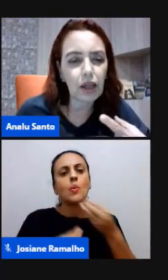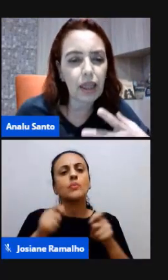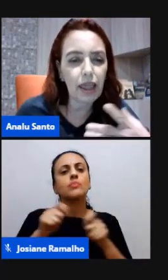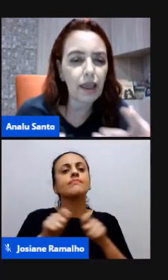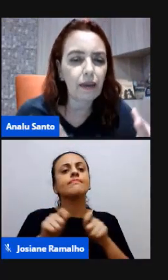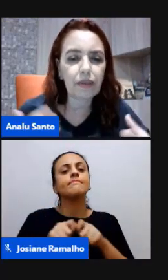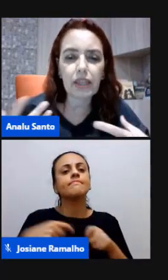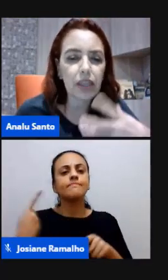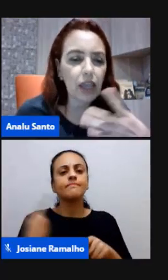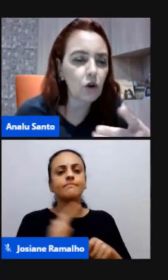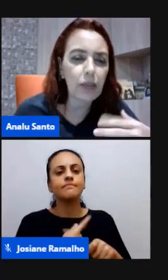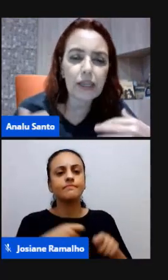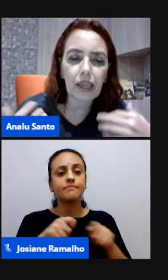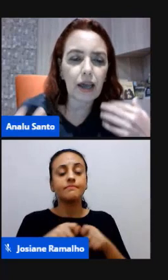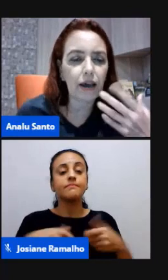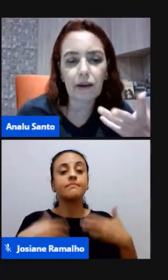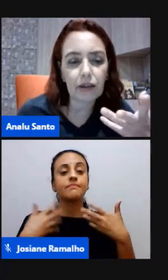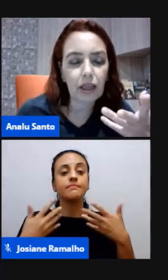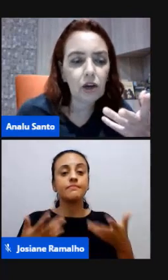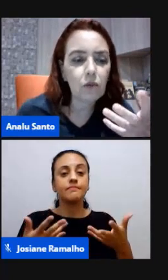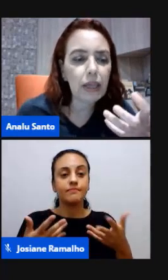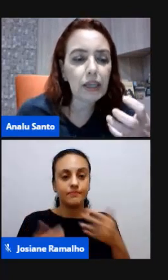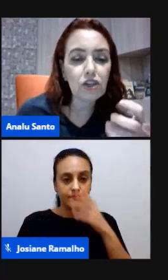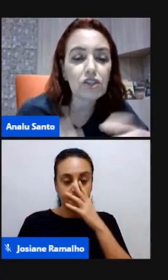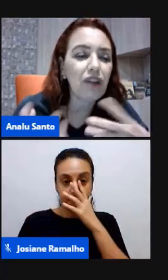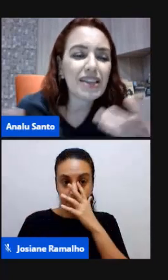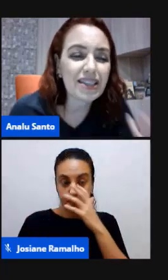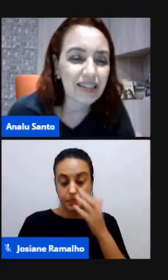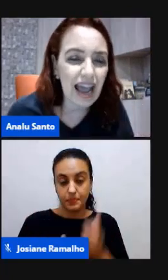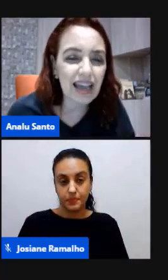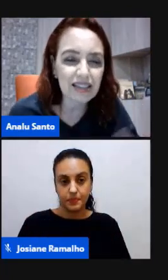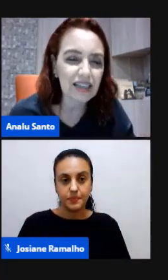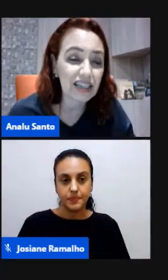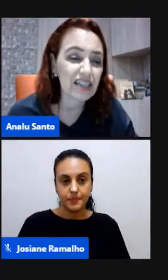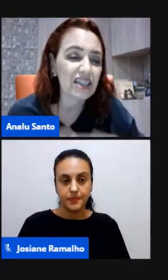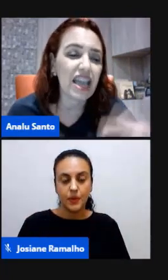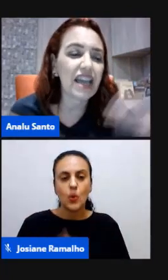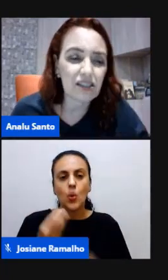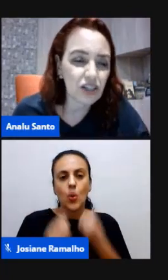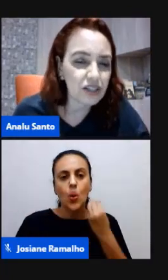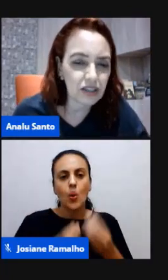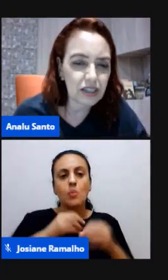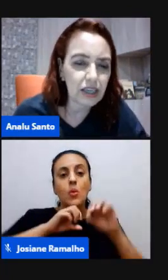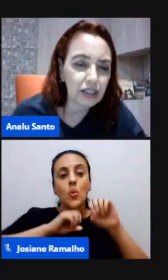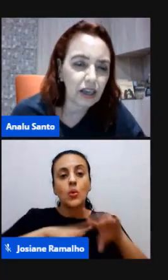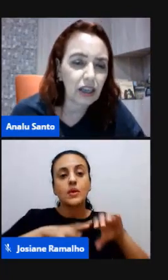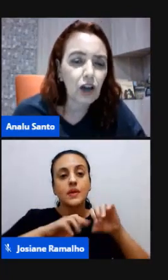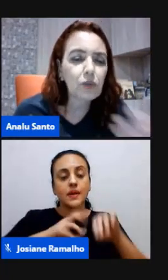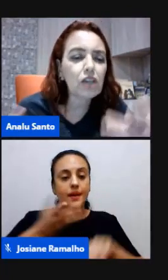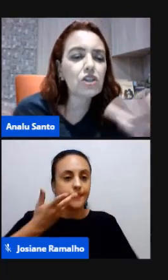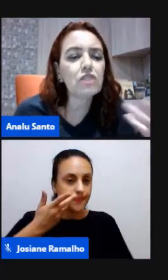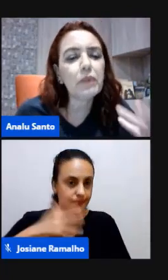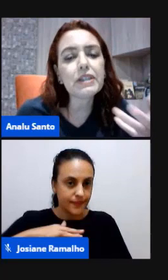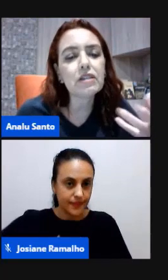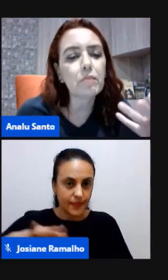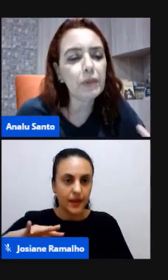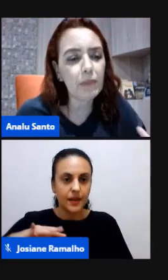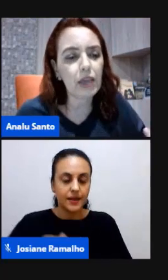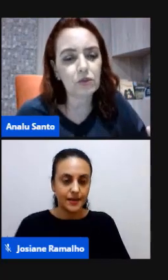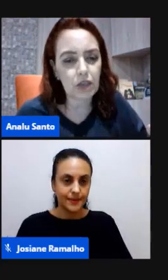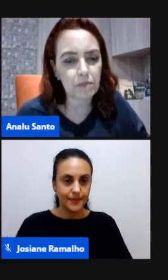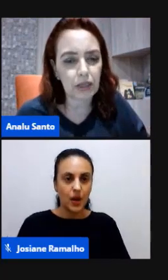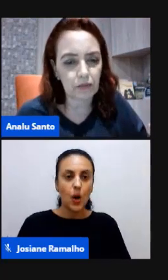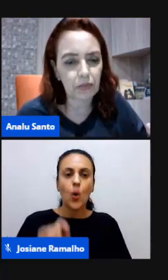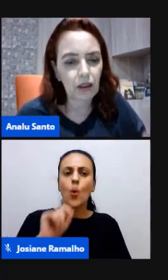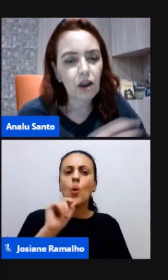gente entender como é que a gente vai ensinar essa criança, se é que a gente se ensina, o que a gente precisa